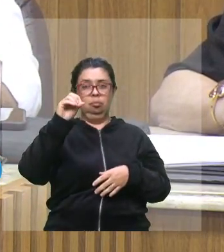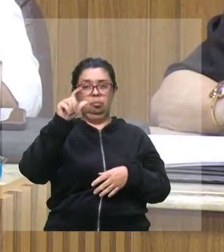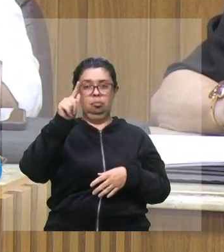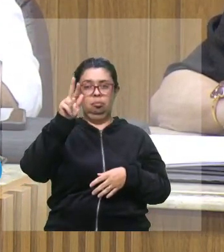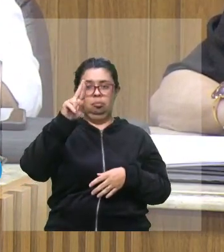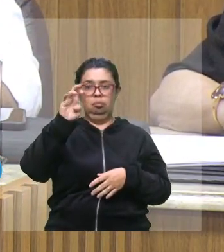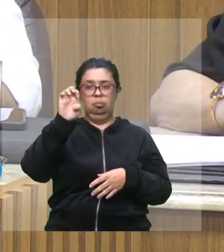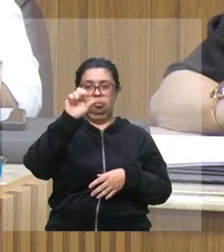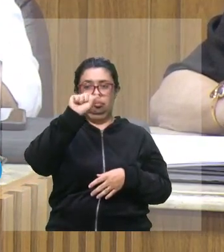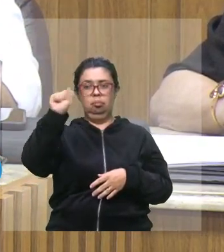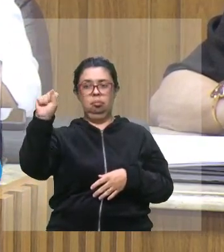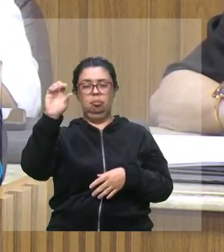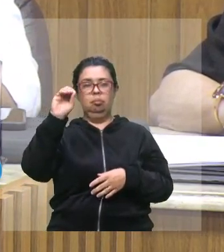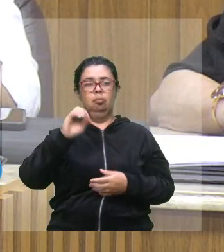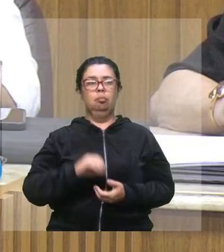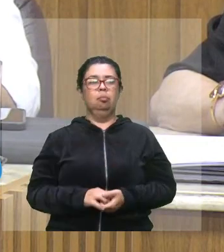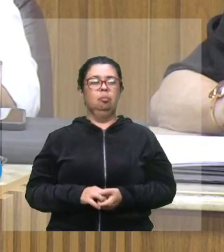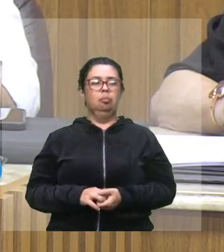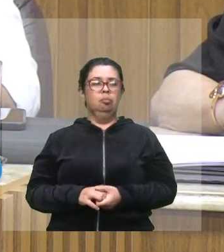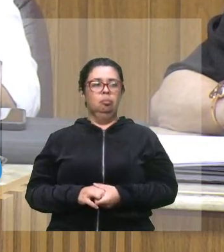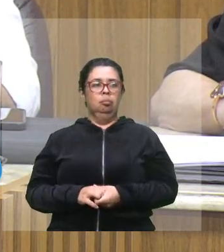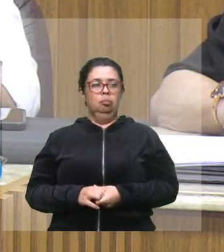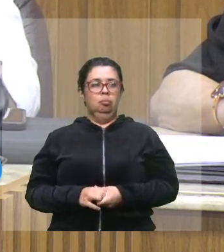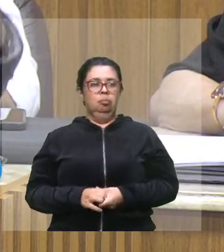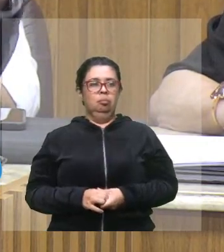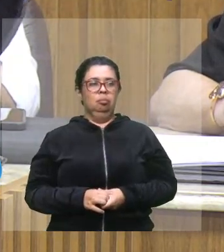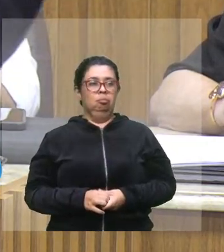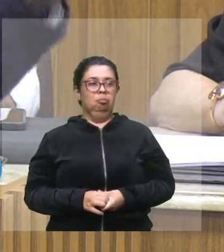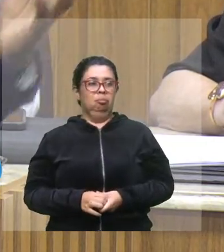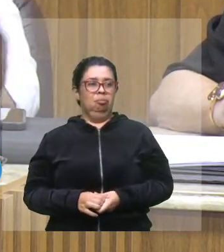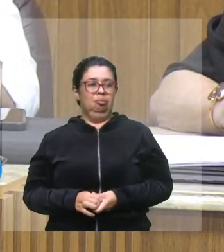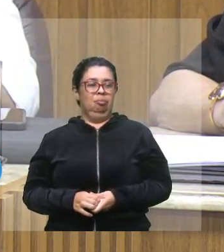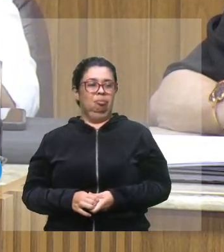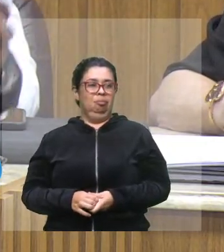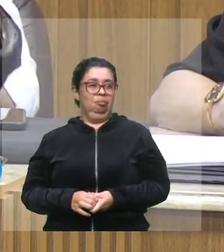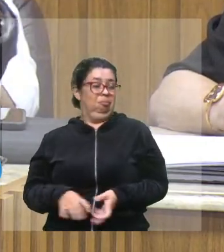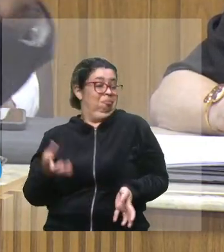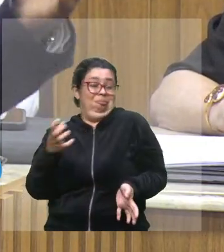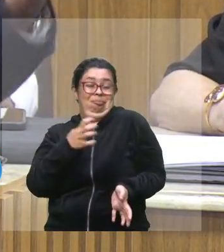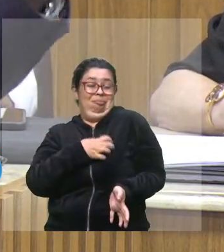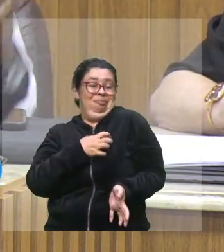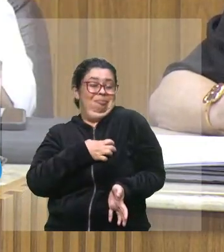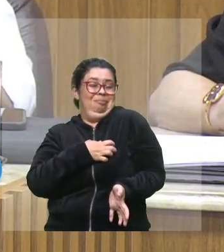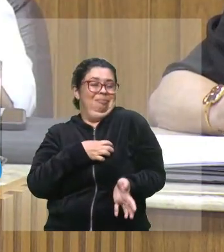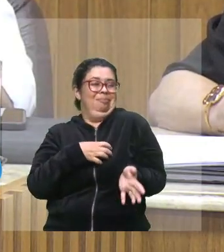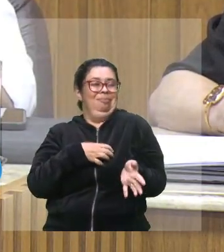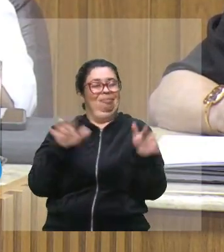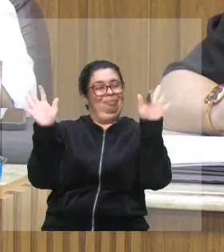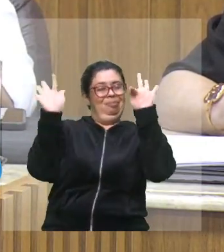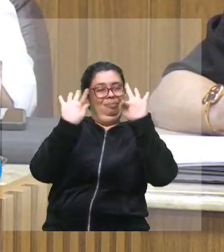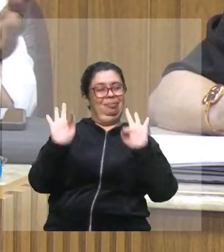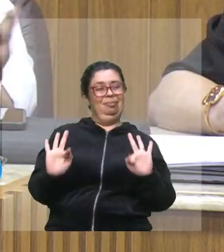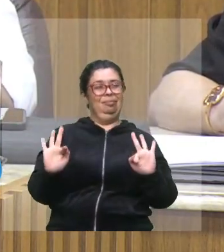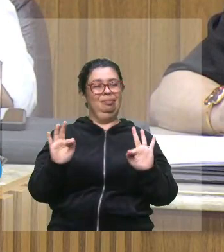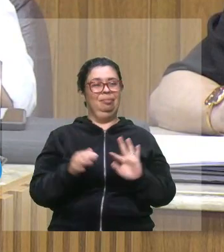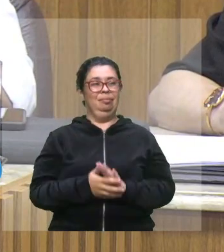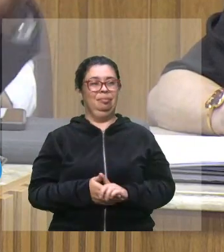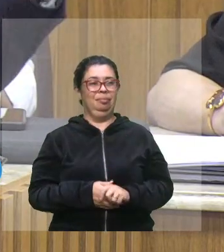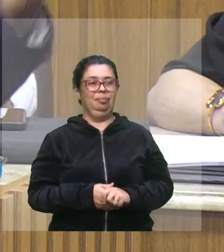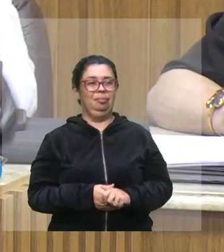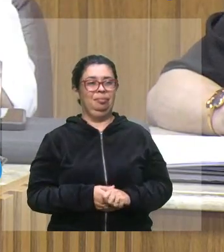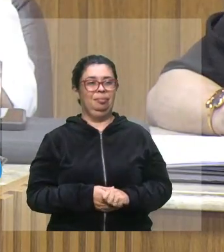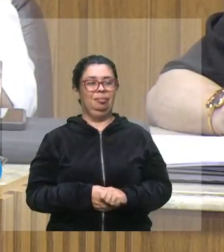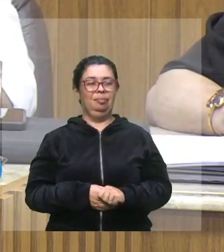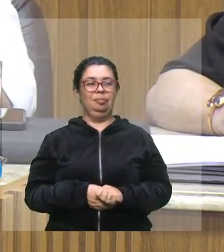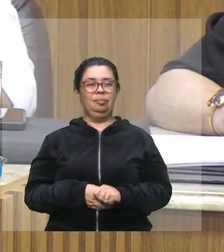ali, e Vila Progresso hoje está se sentindo, né, a menina dos olhos, né, do prefeito,